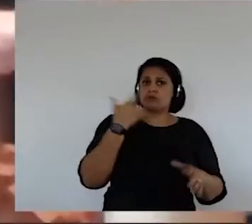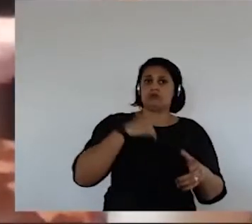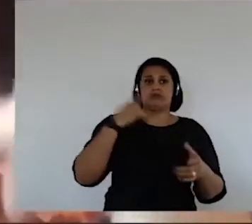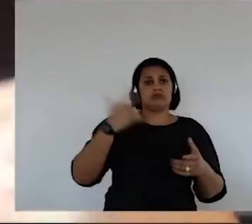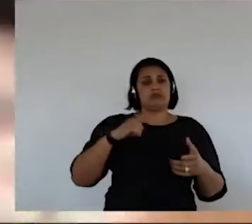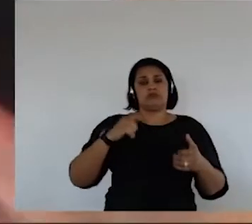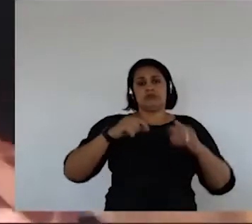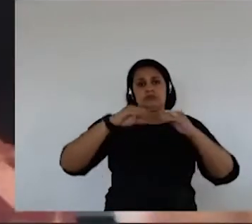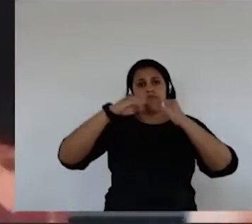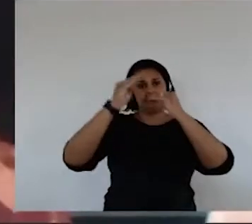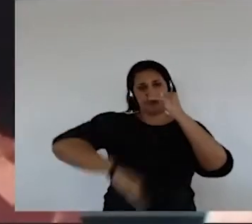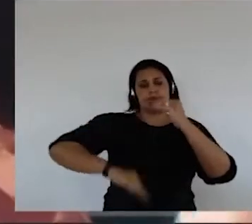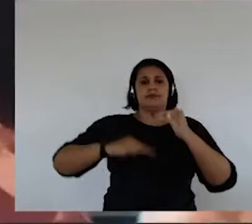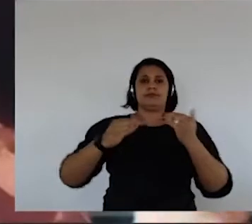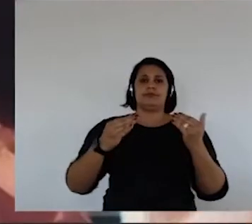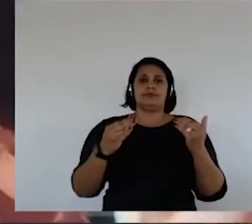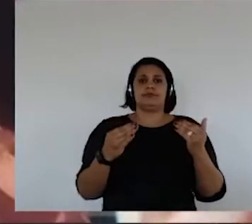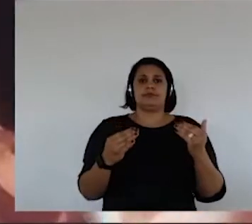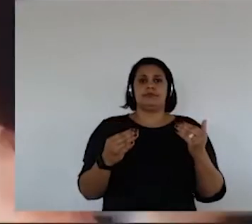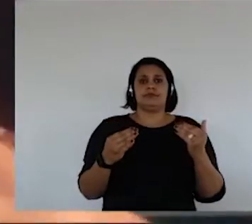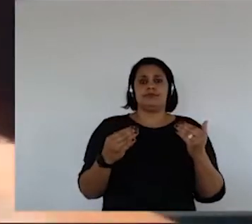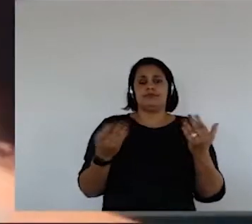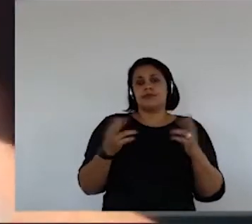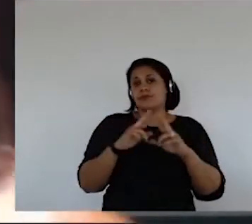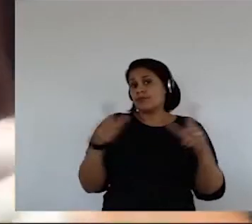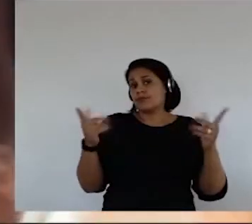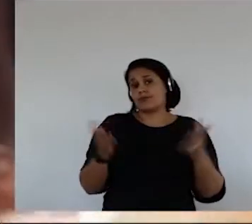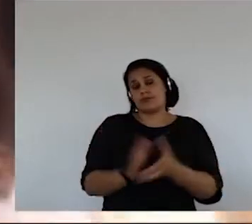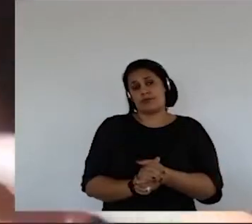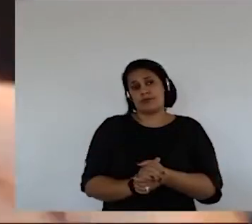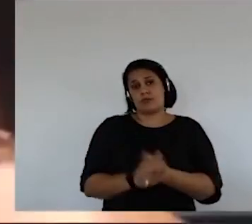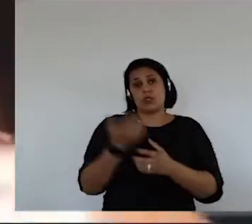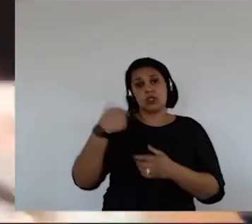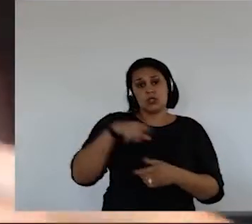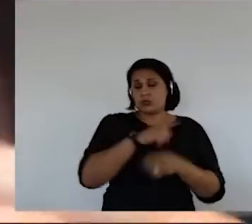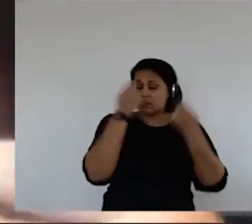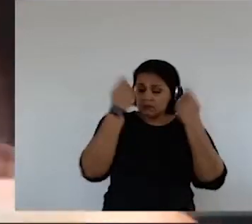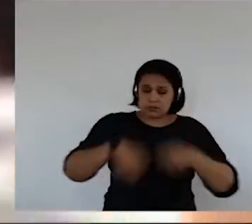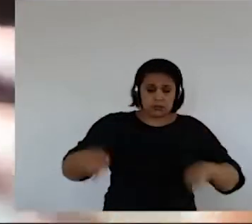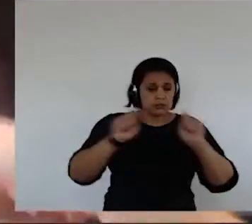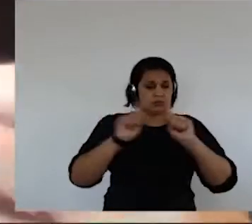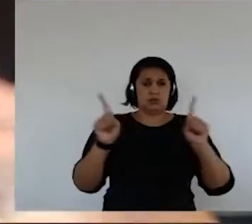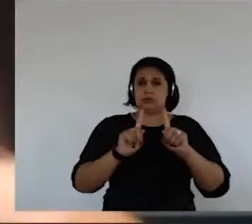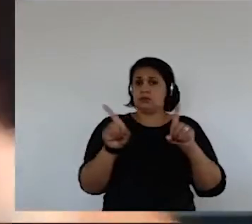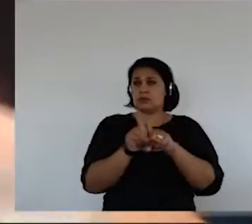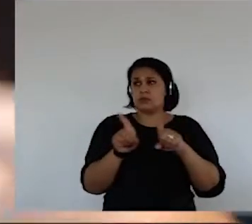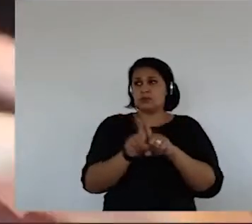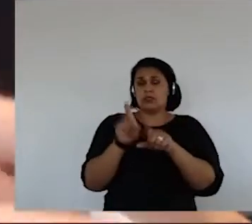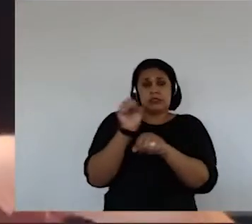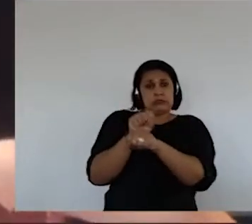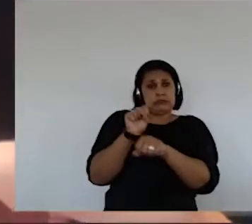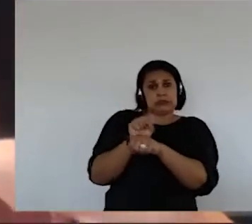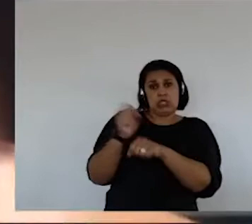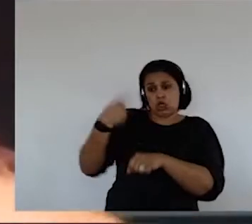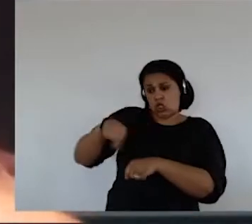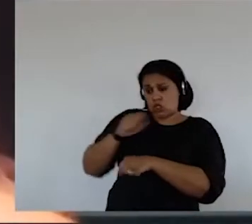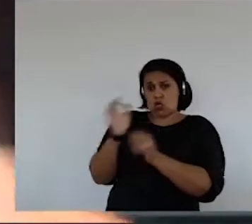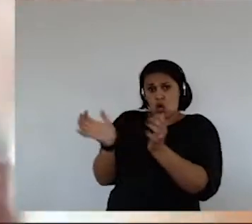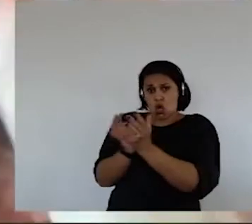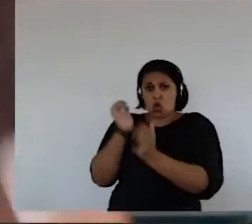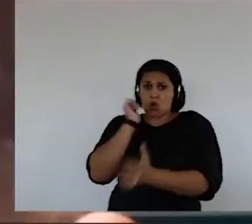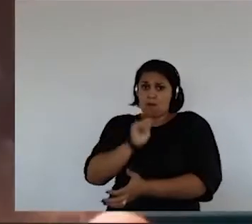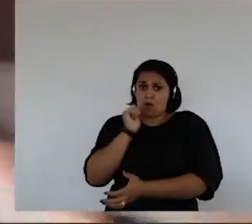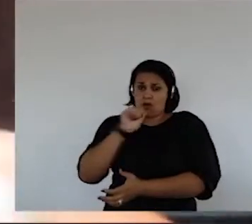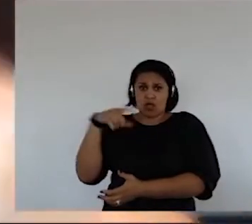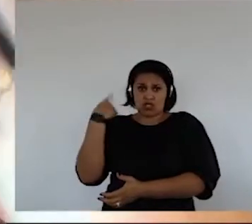desigualdade de gênero no exercício da nossa profissão. Nós não precisamos e não podemos esperar que as nossas advogadas abram mão da